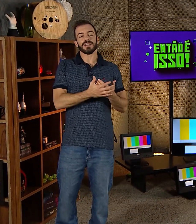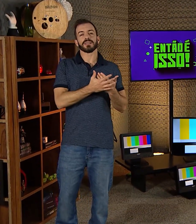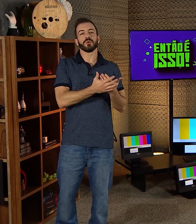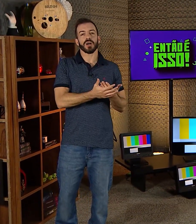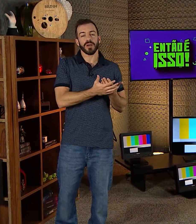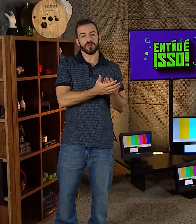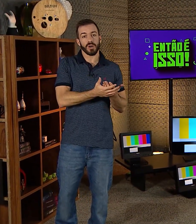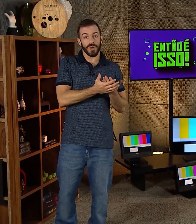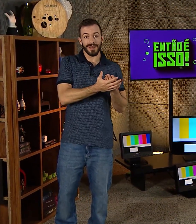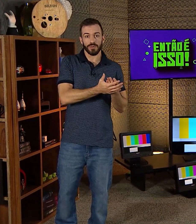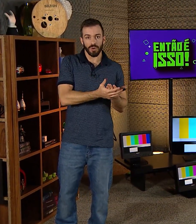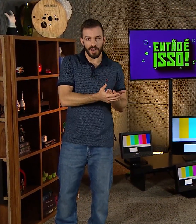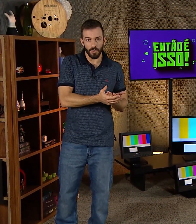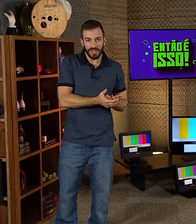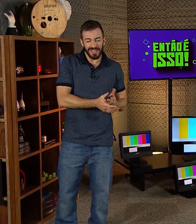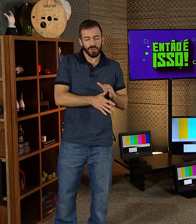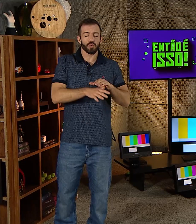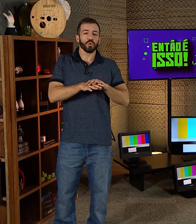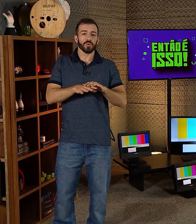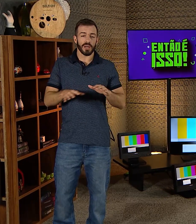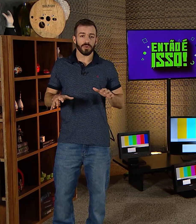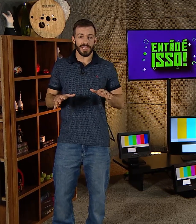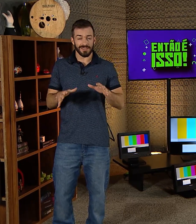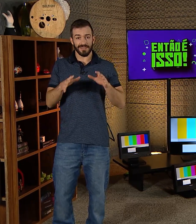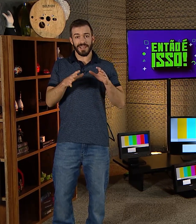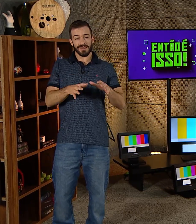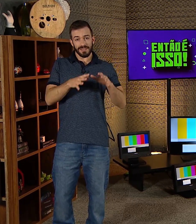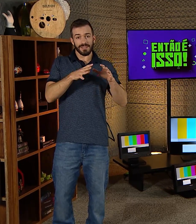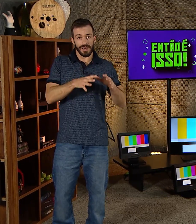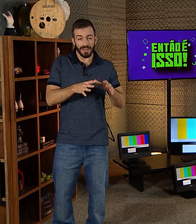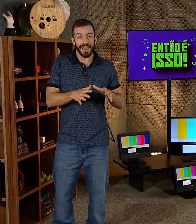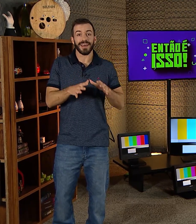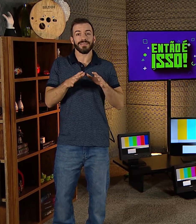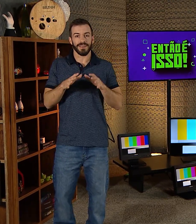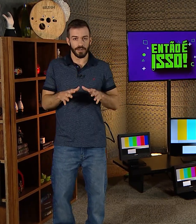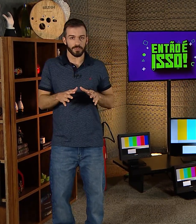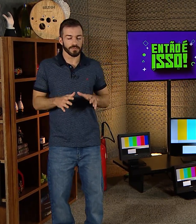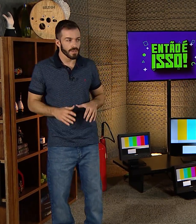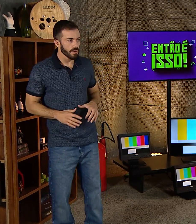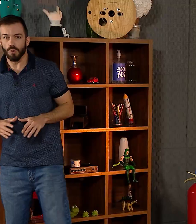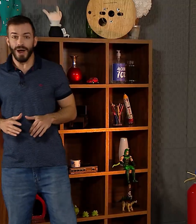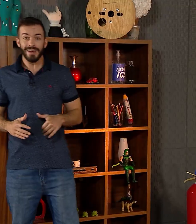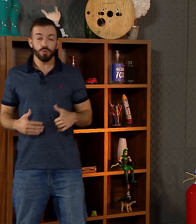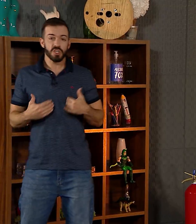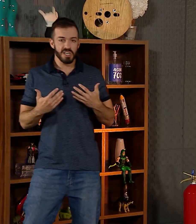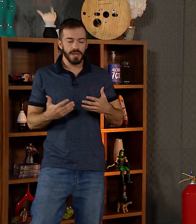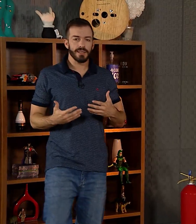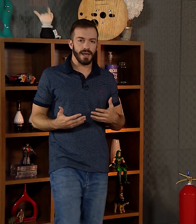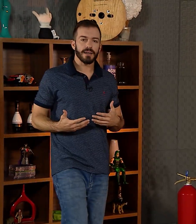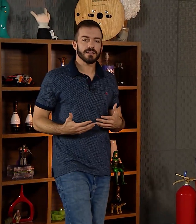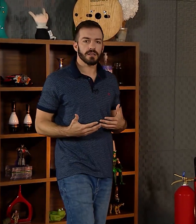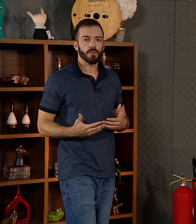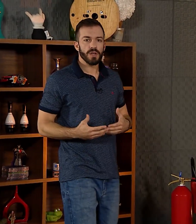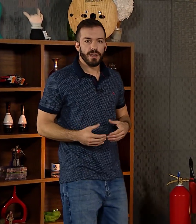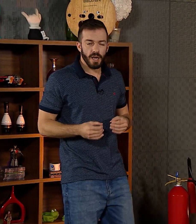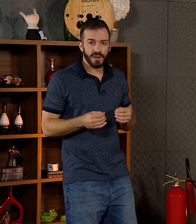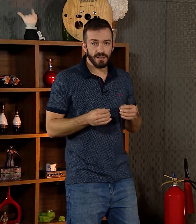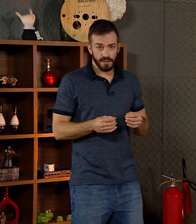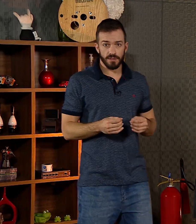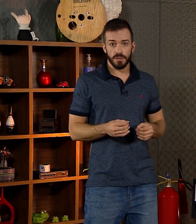em cada Tribunal Regional Eleitoral. E tudo o que acontece nessa sala é gravado. Bom, aí no dia da